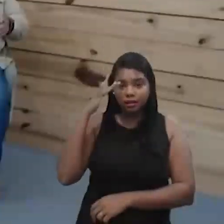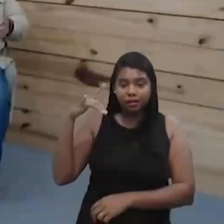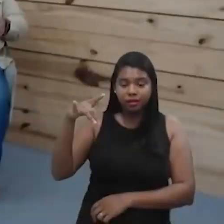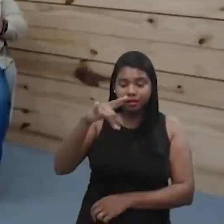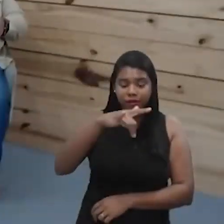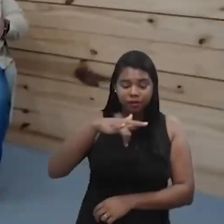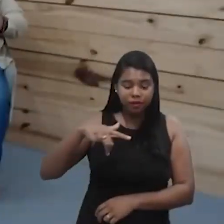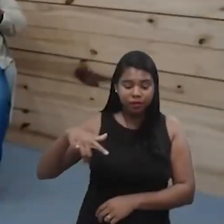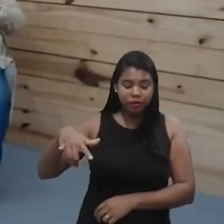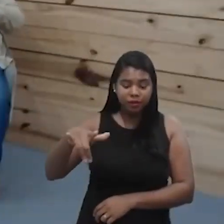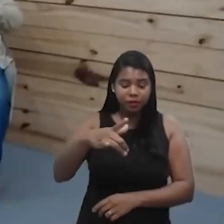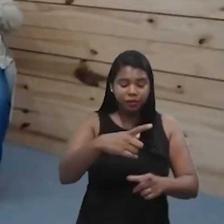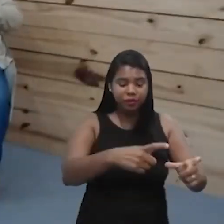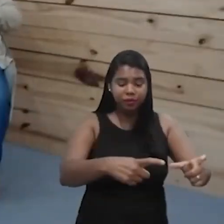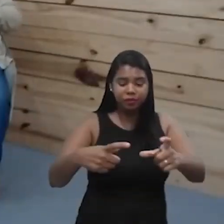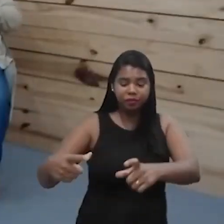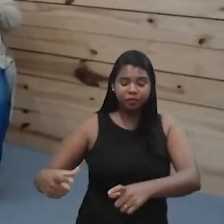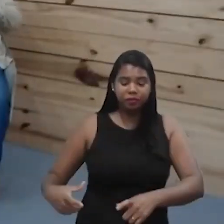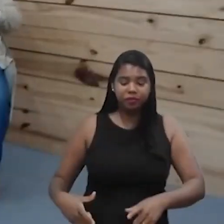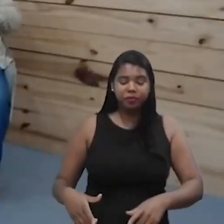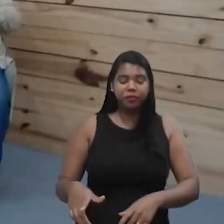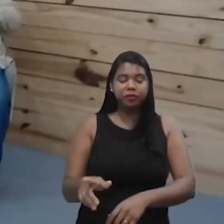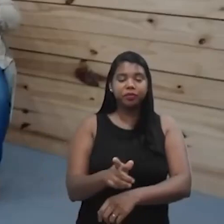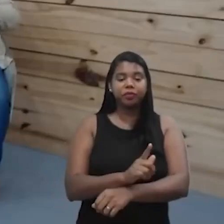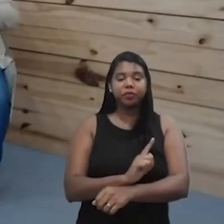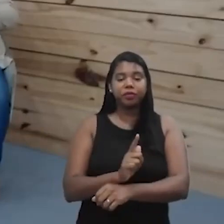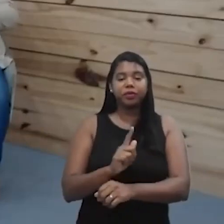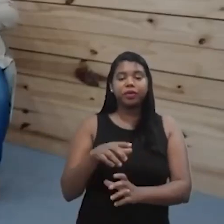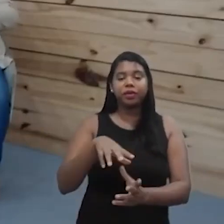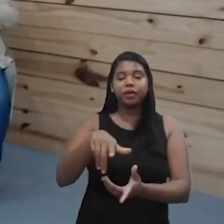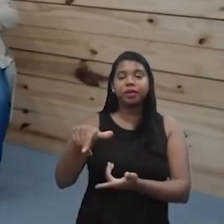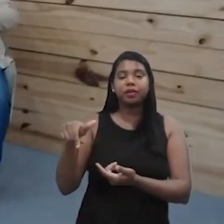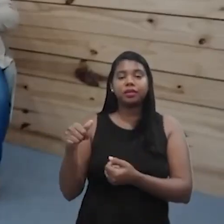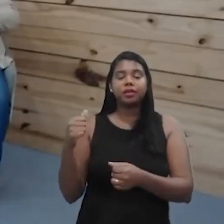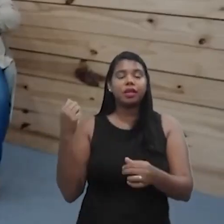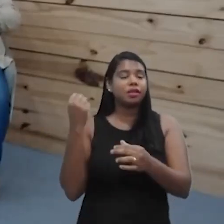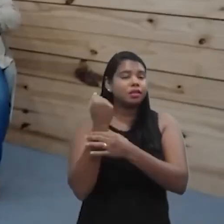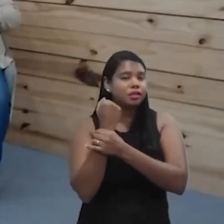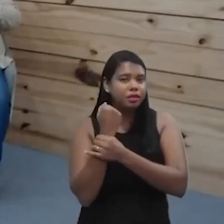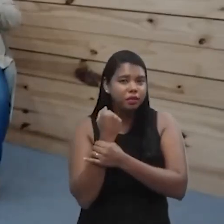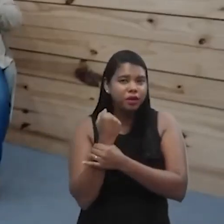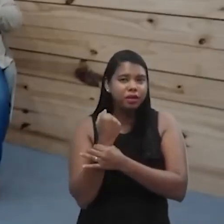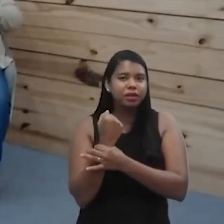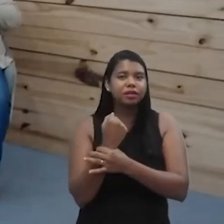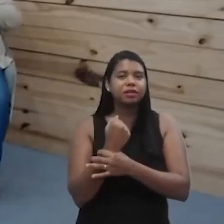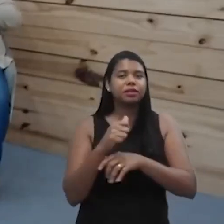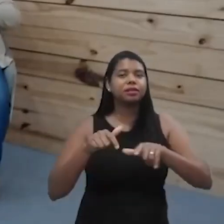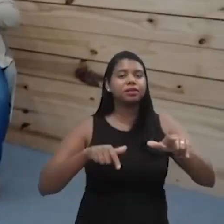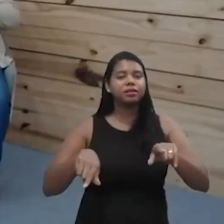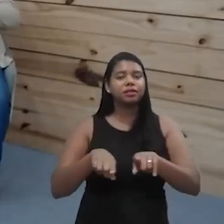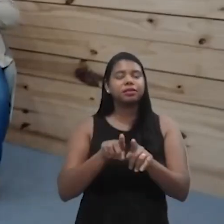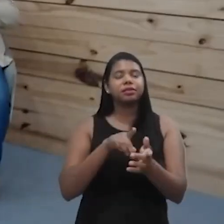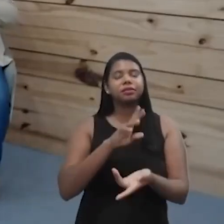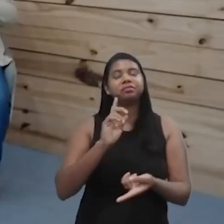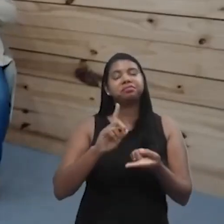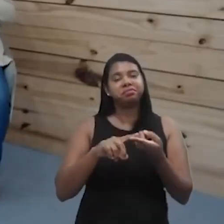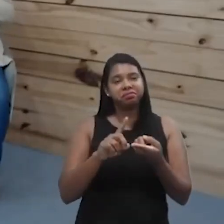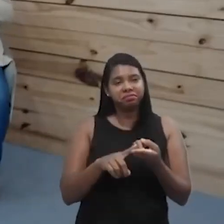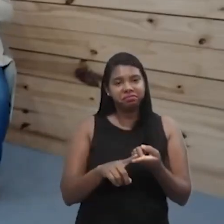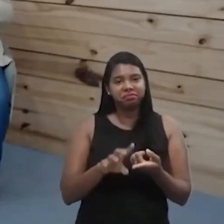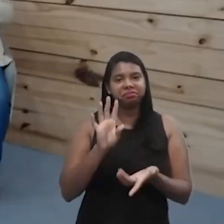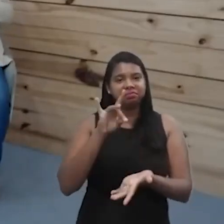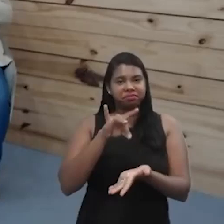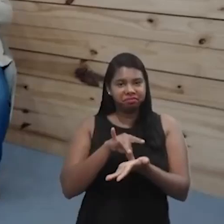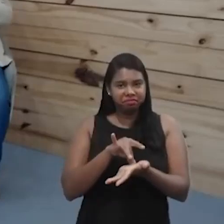de áreas, de regiões geográficas, você usa ele para a área de segurança. Então você hoje tem, na verdade,